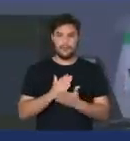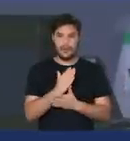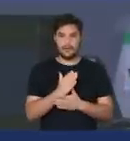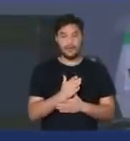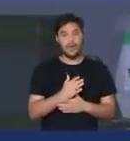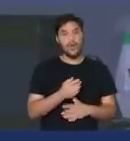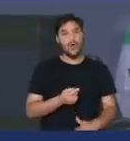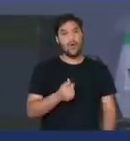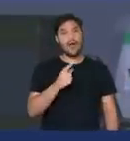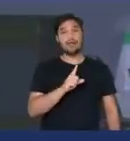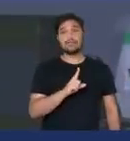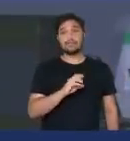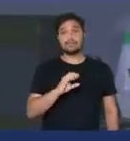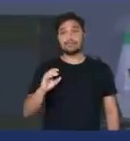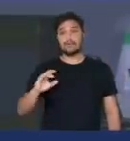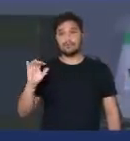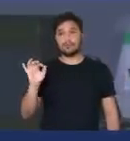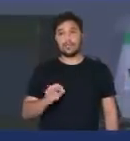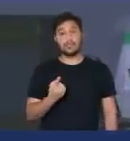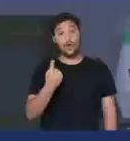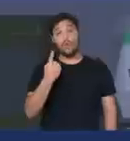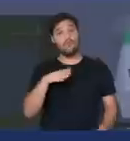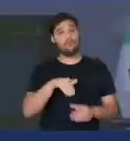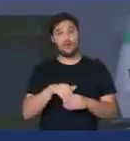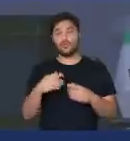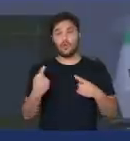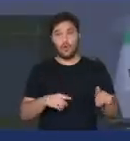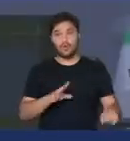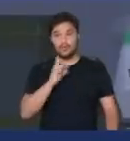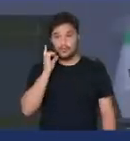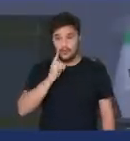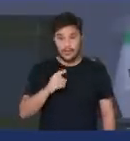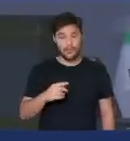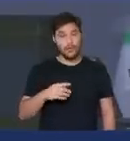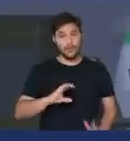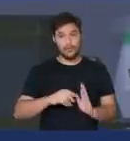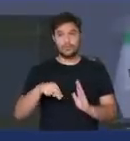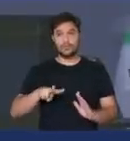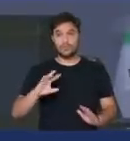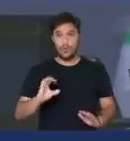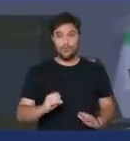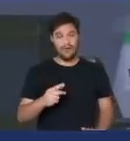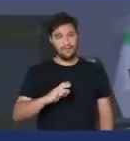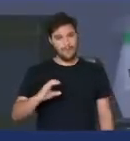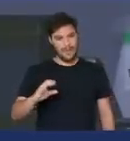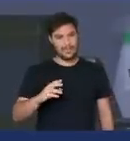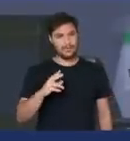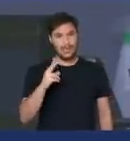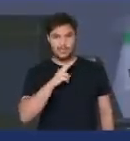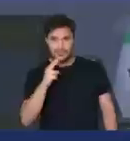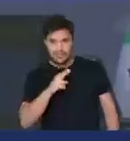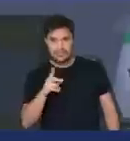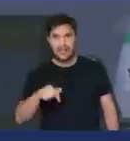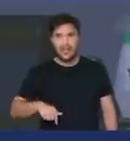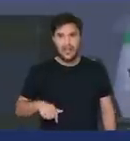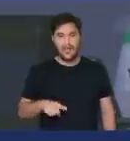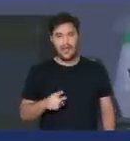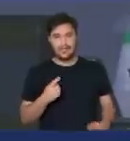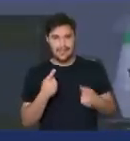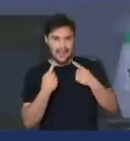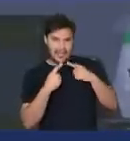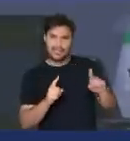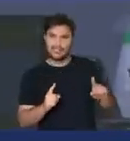foi aprovada quase que por unanimidade, apenas com o voto contrário dos deputados do Partido Novo. Mas a PEC do estado de emergência, ela é bastante